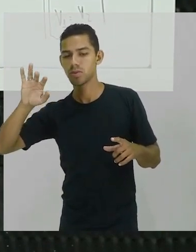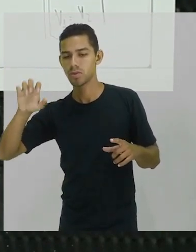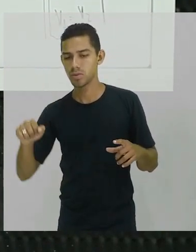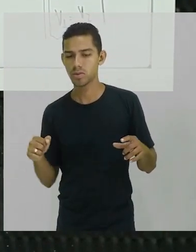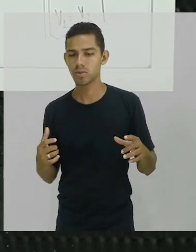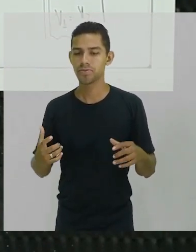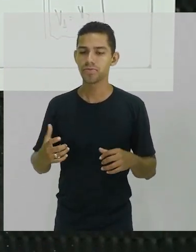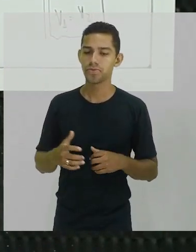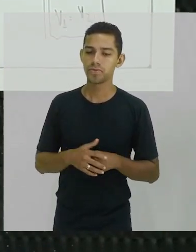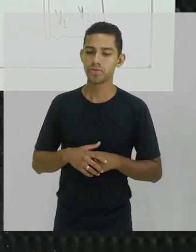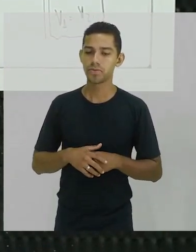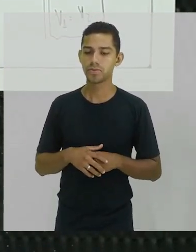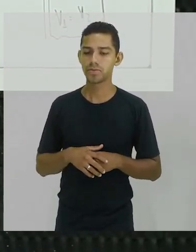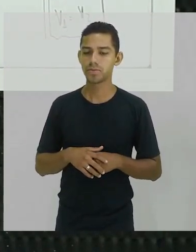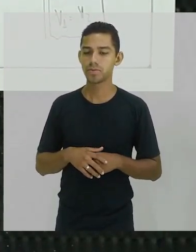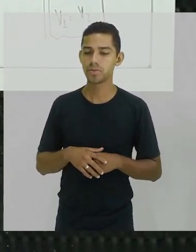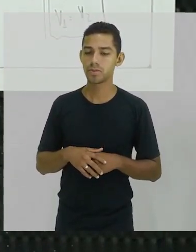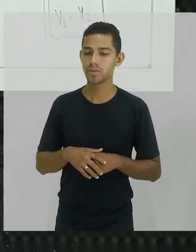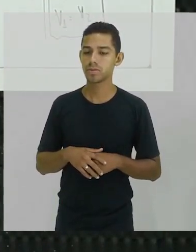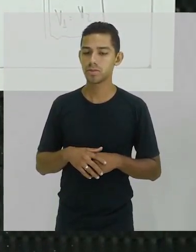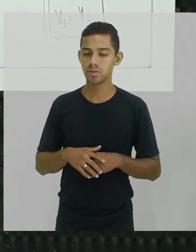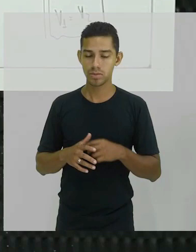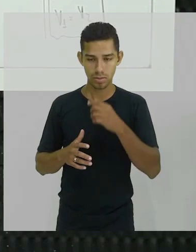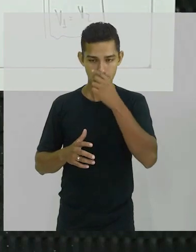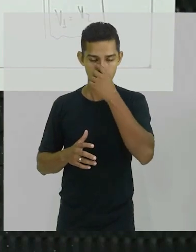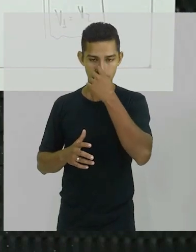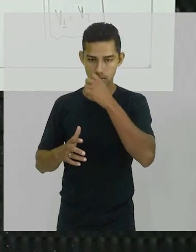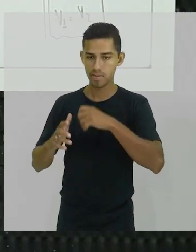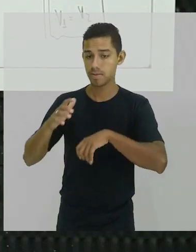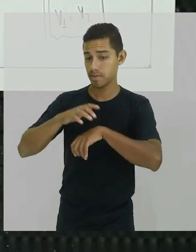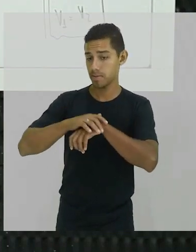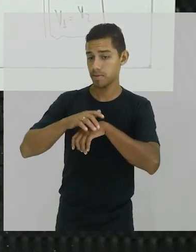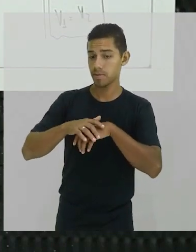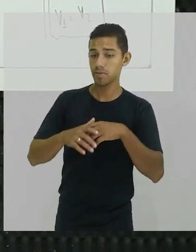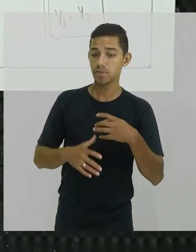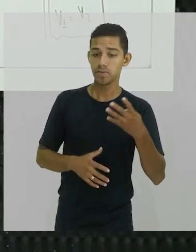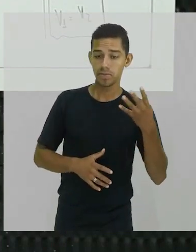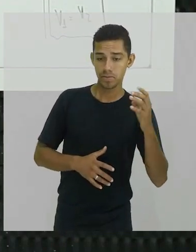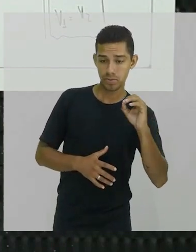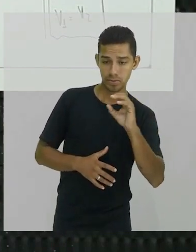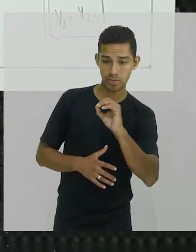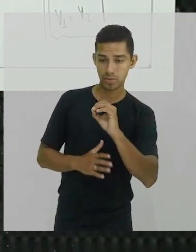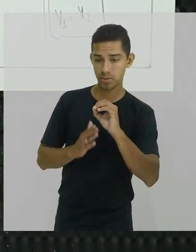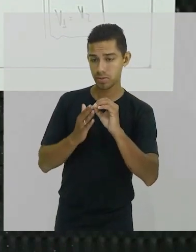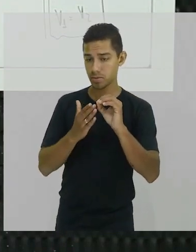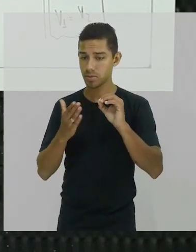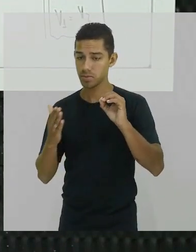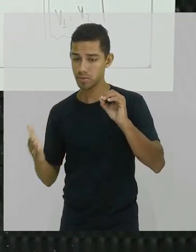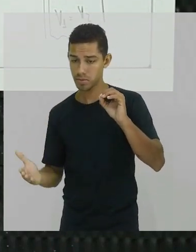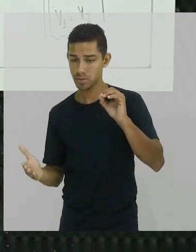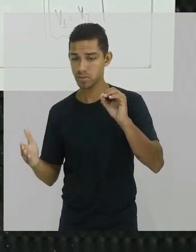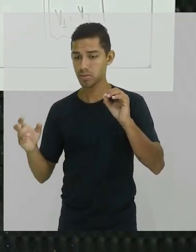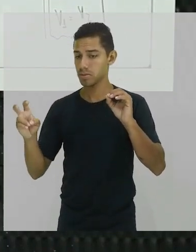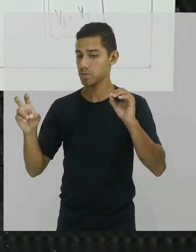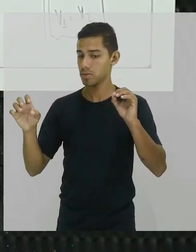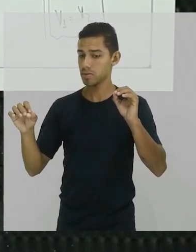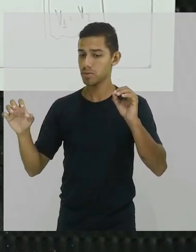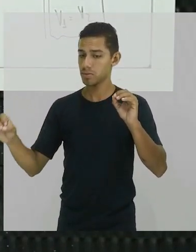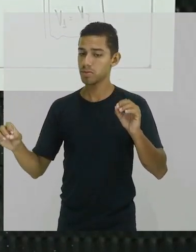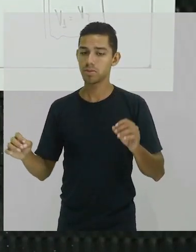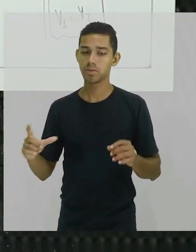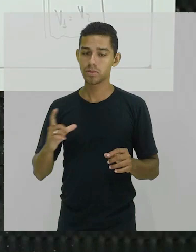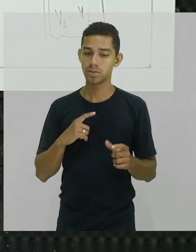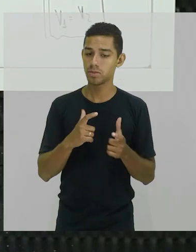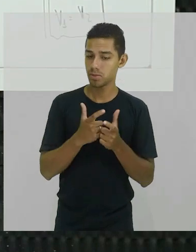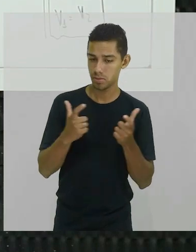muito alta, tá ok? Então, dentro dessa faixa aí, que vai do 400 até o próximo ao 500, certo? Eu tenho